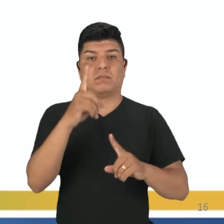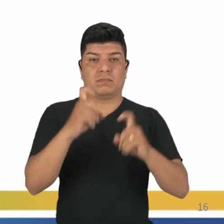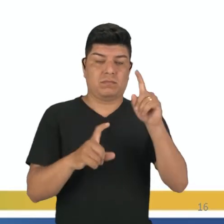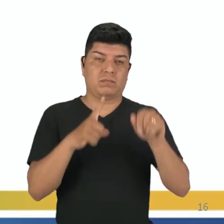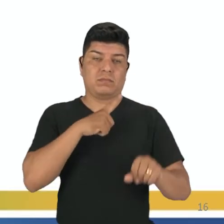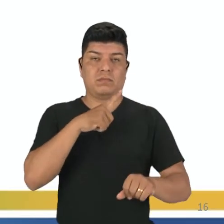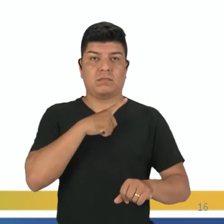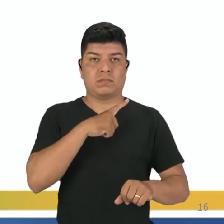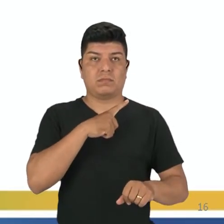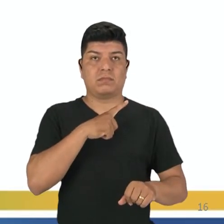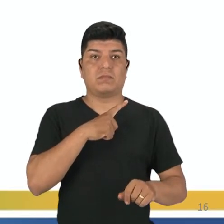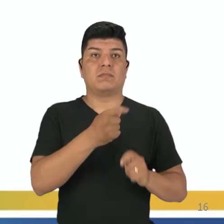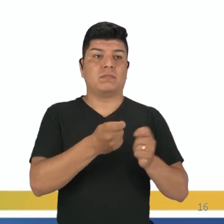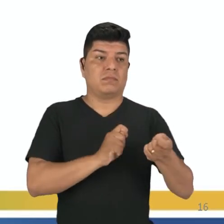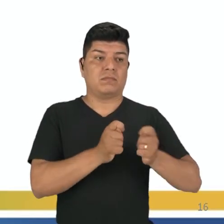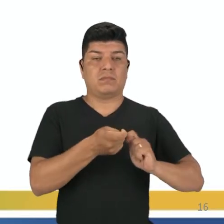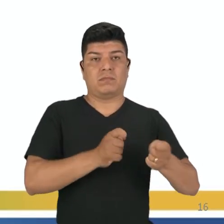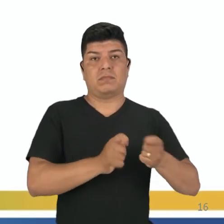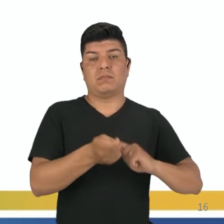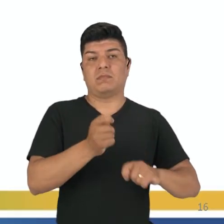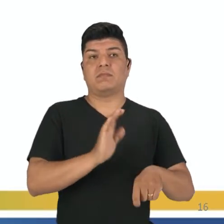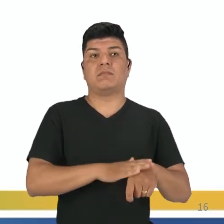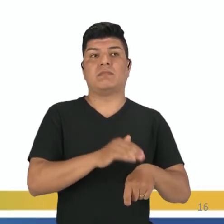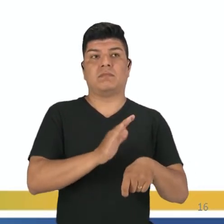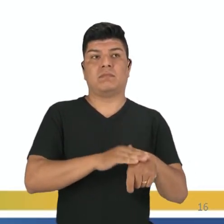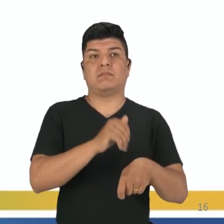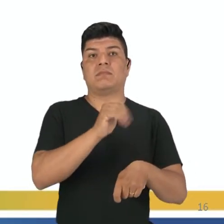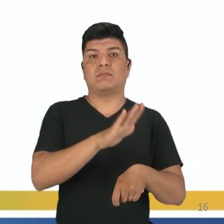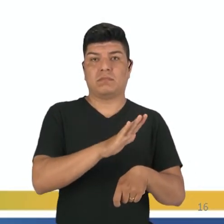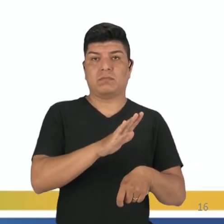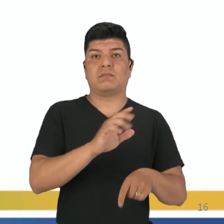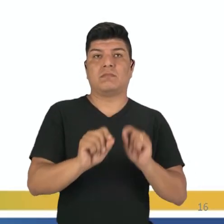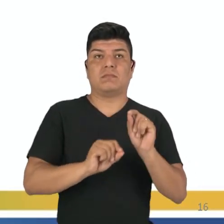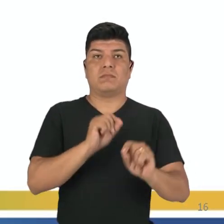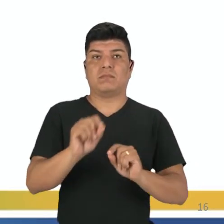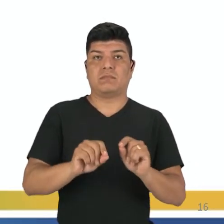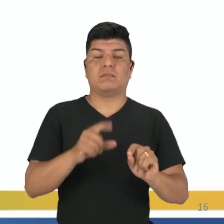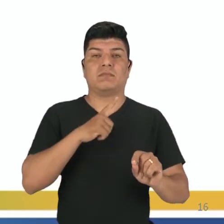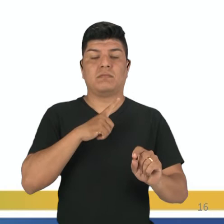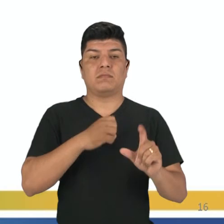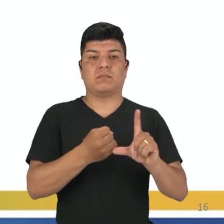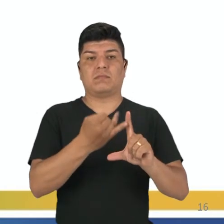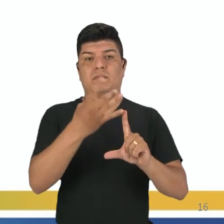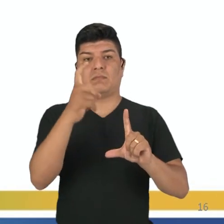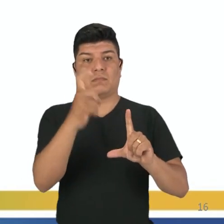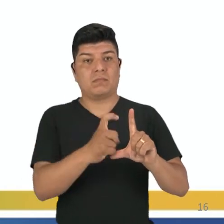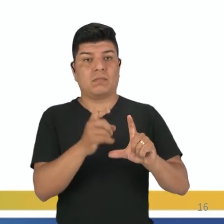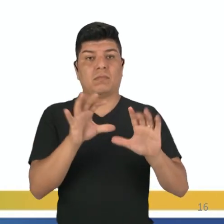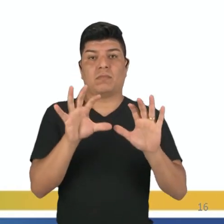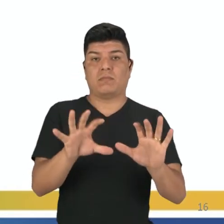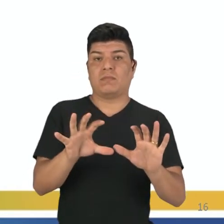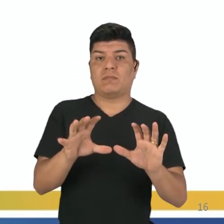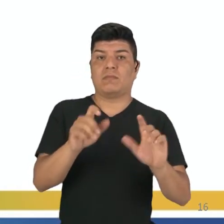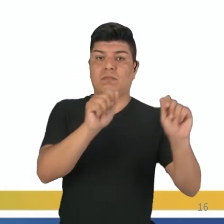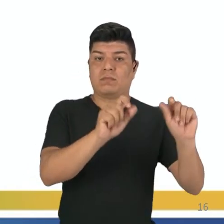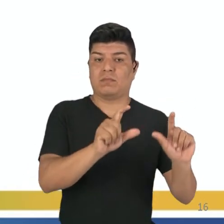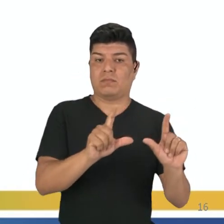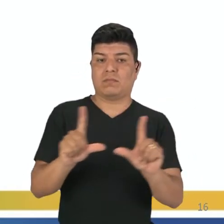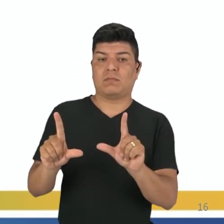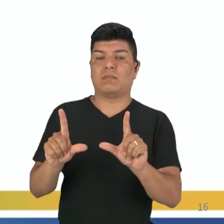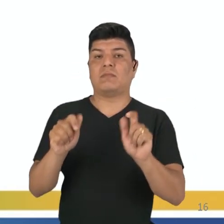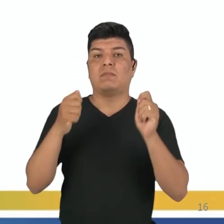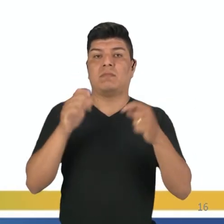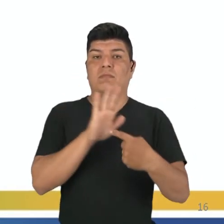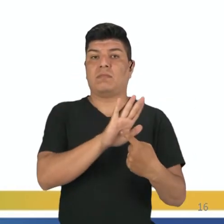expressão. O domínio são os reais, nós sabemos disso, de todas as funções logarítmicas. No caso em tela,